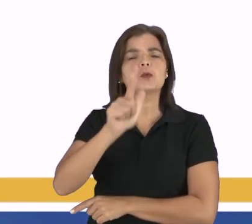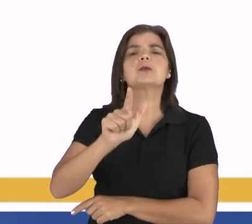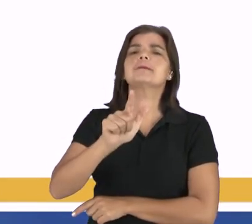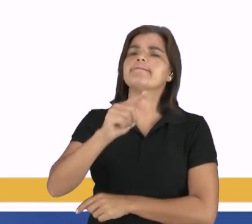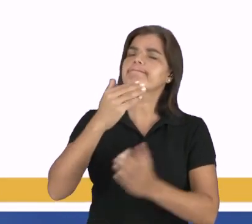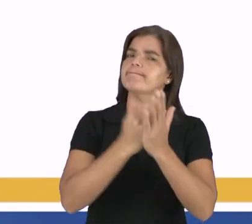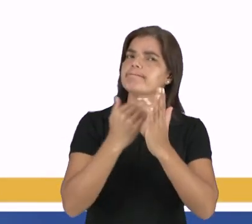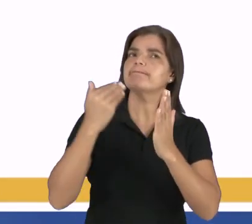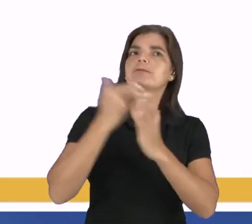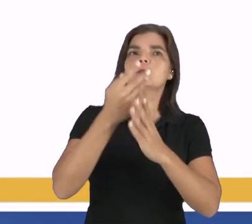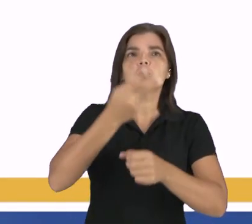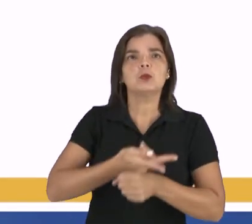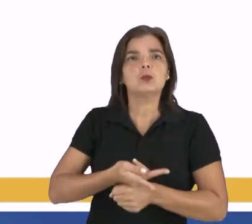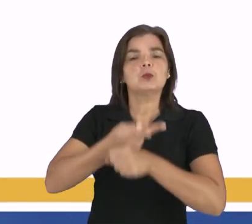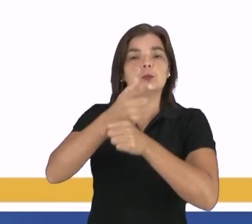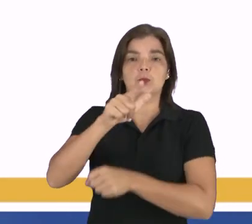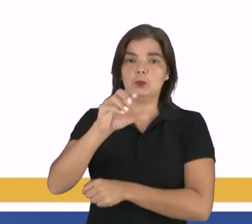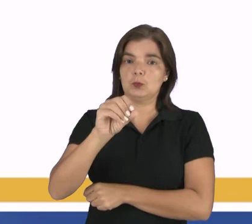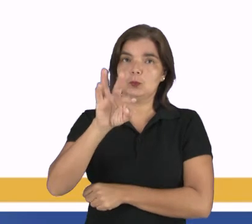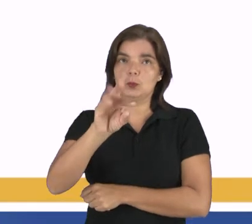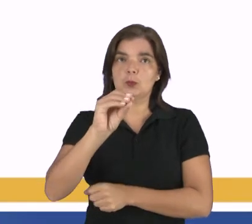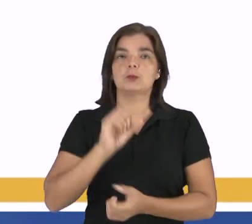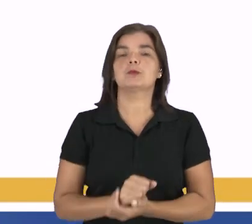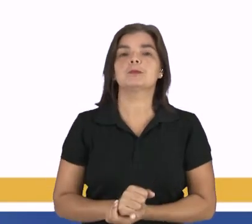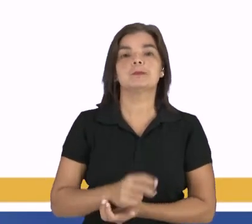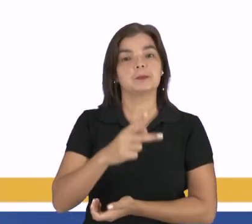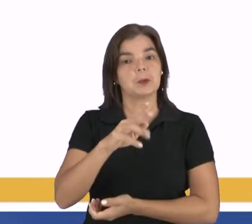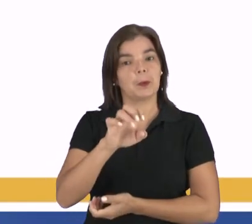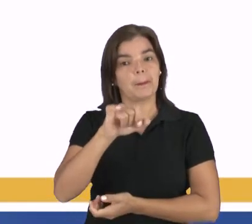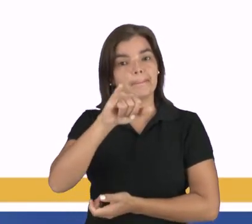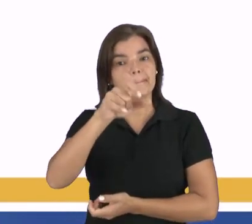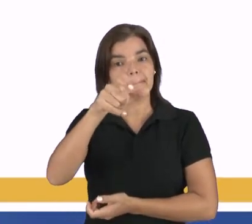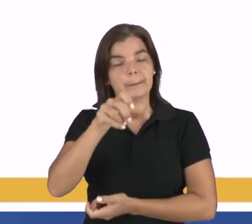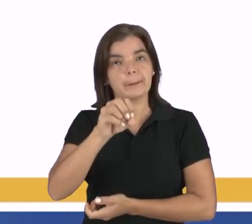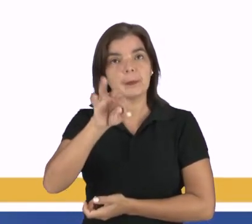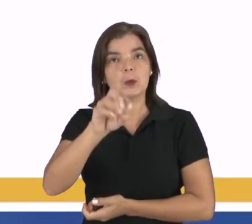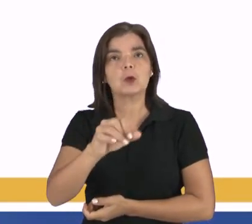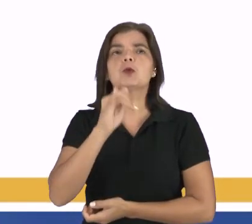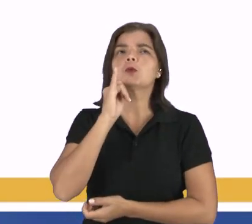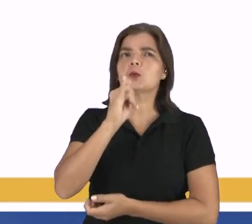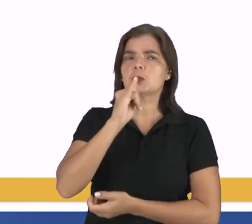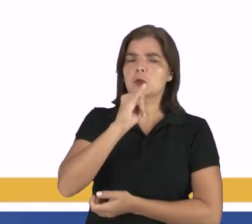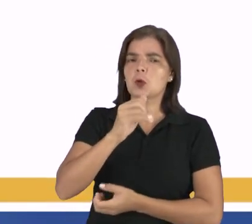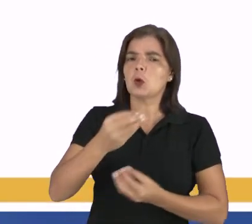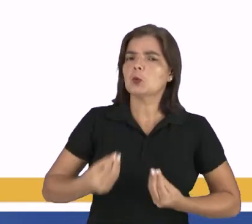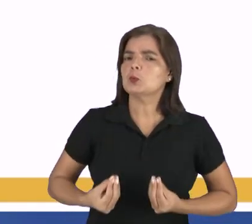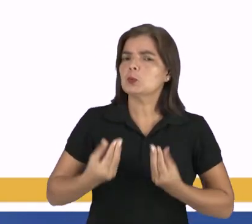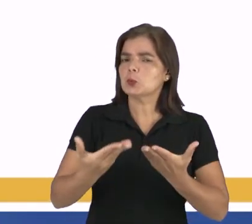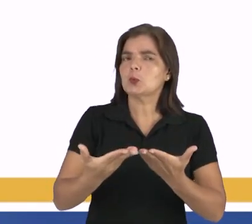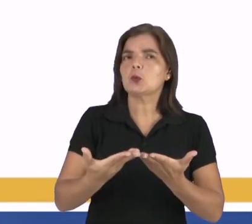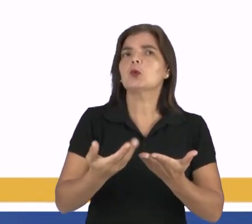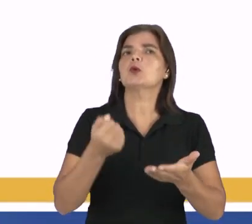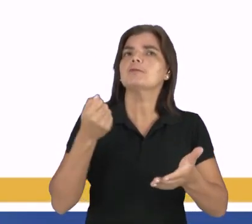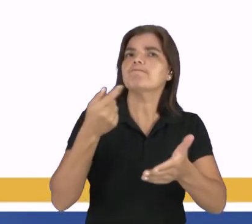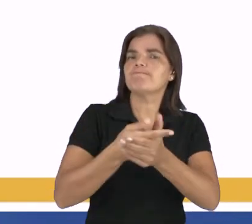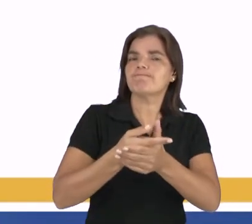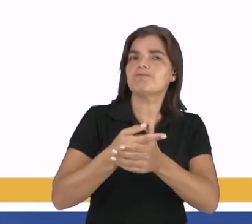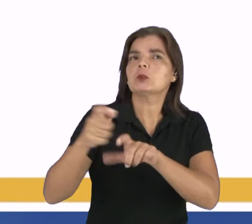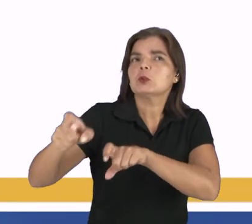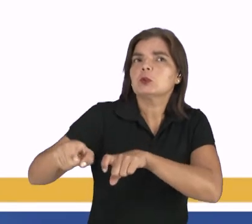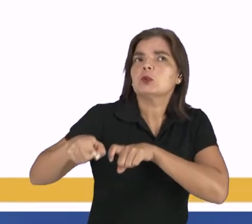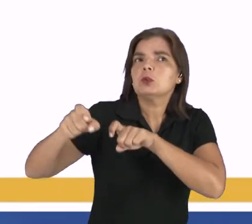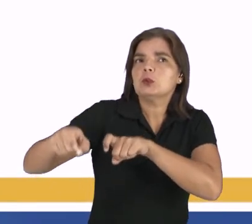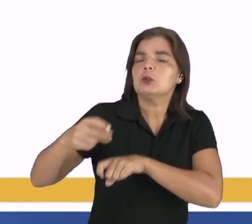foi um dos ganhadores do maior prêmio da Loto. Peixoto disse que ia gastar todo o dinheiro na compra de uma